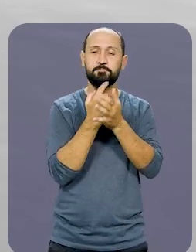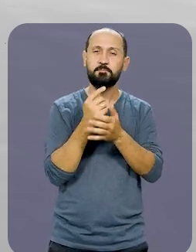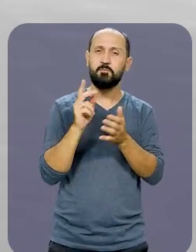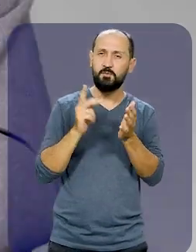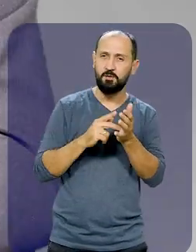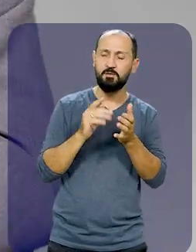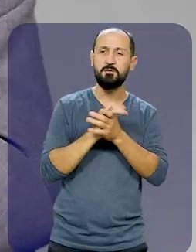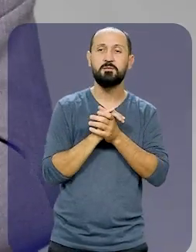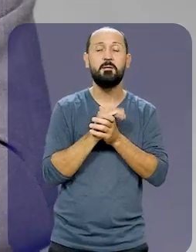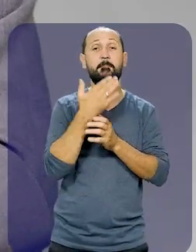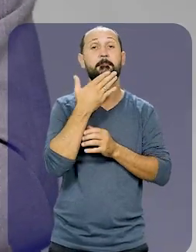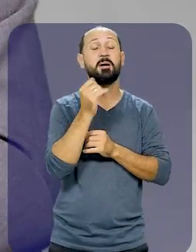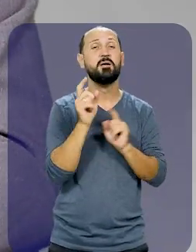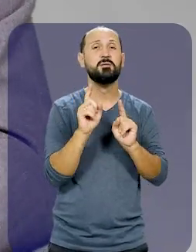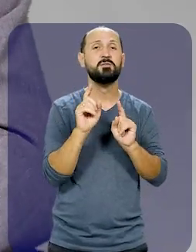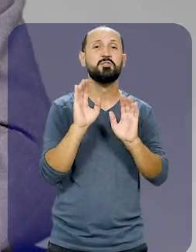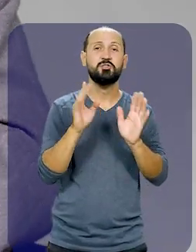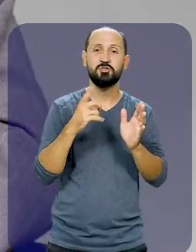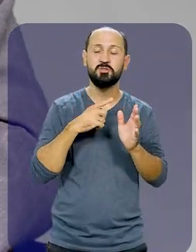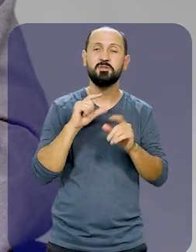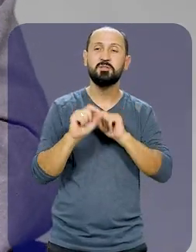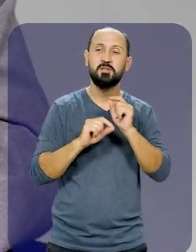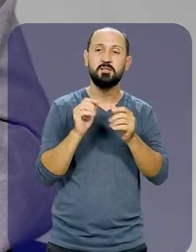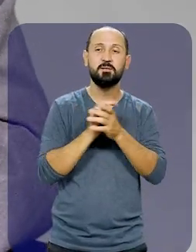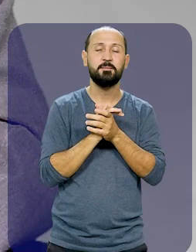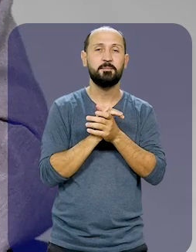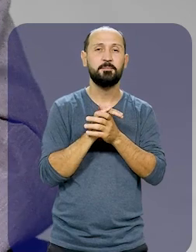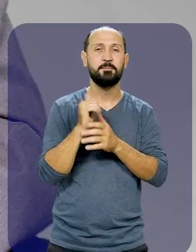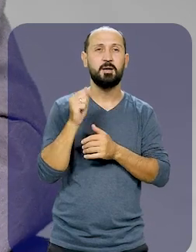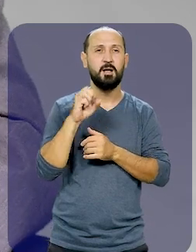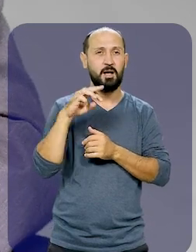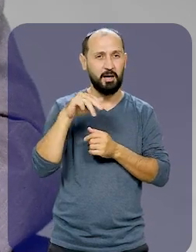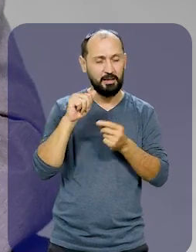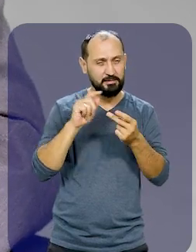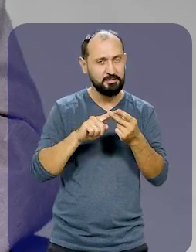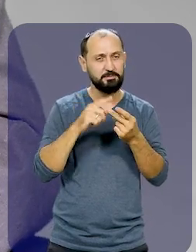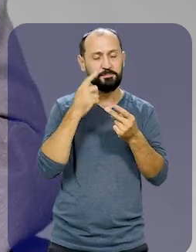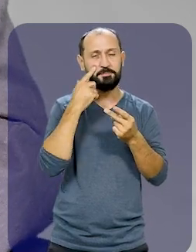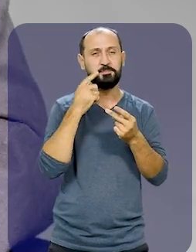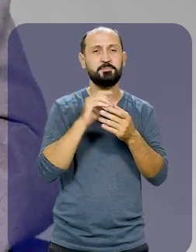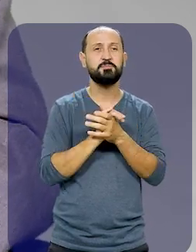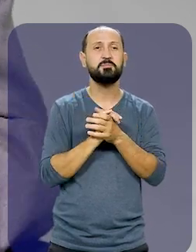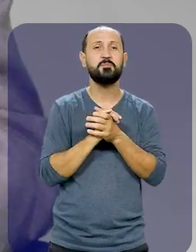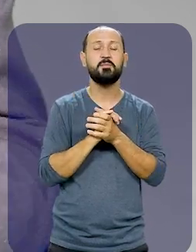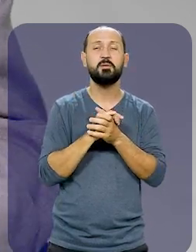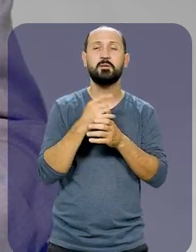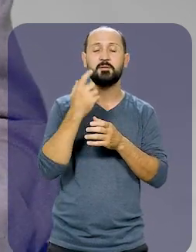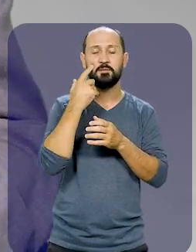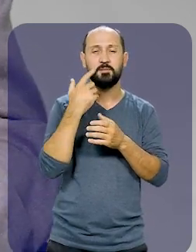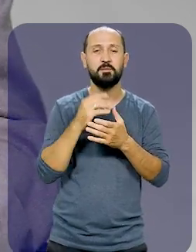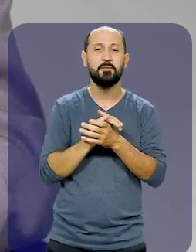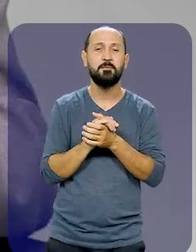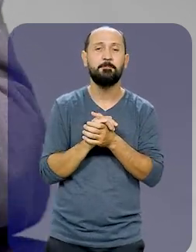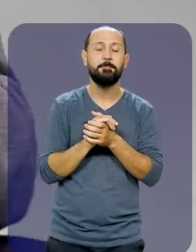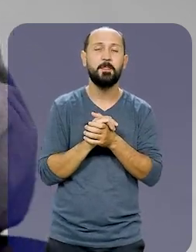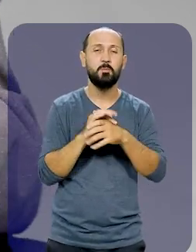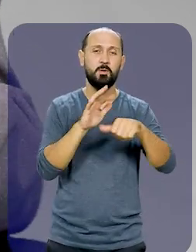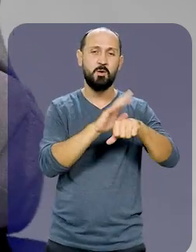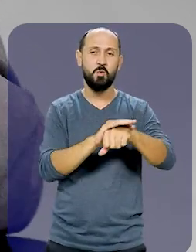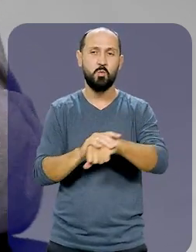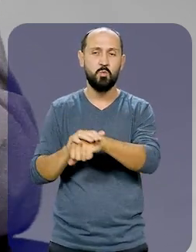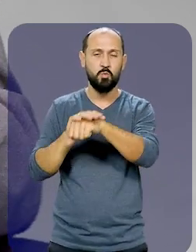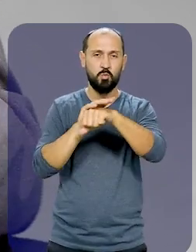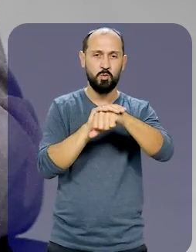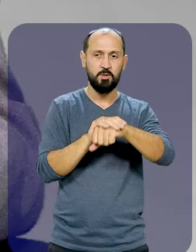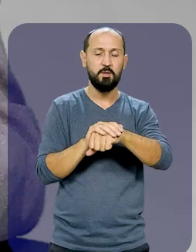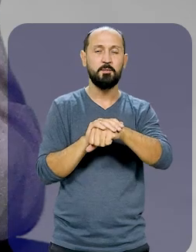medicação, é Na isso? verdade é melhor que isso. Nós já temos para asma brônquica especialmente, para o DPOC, doença